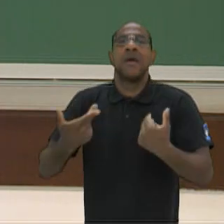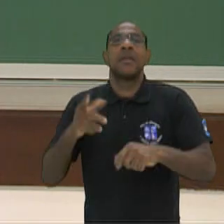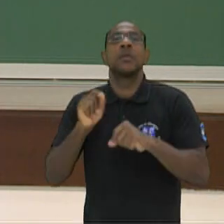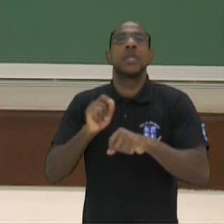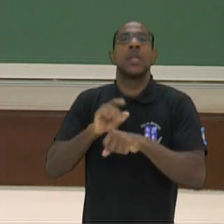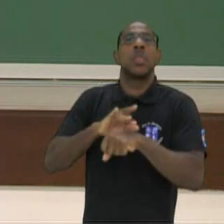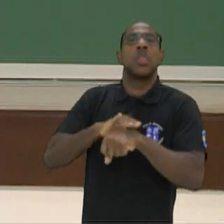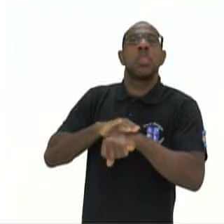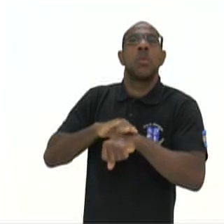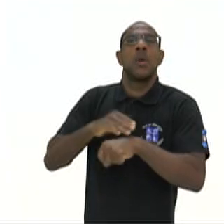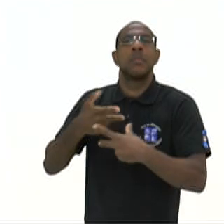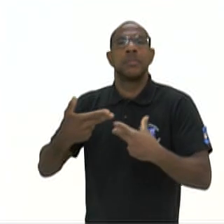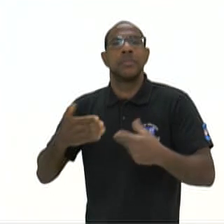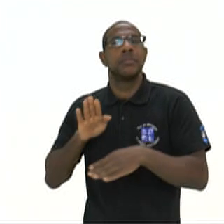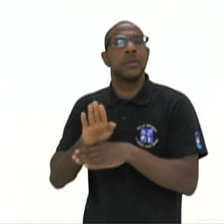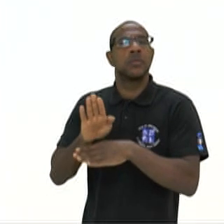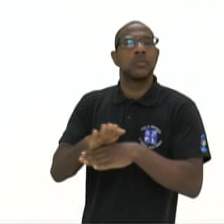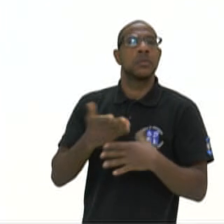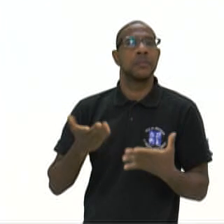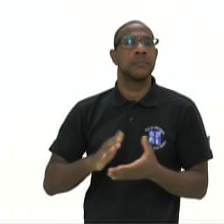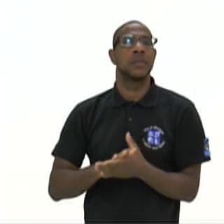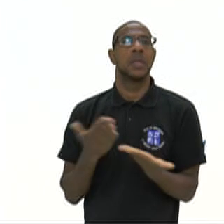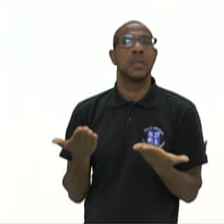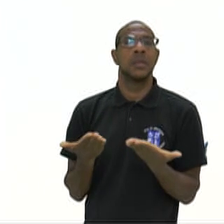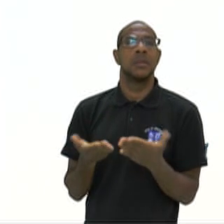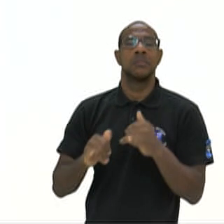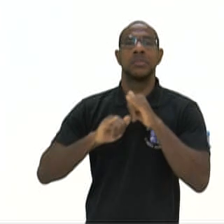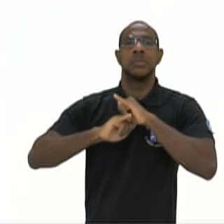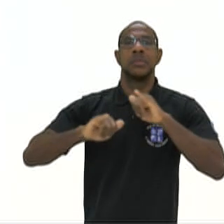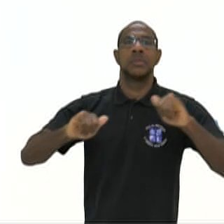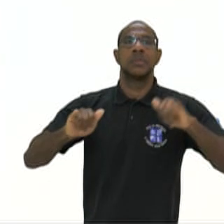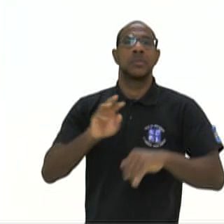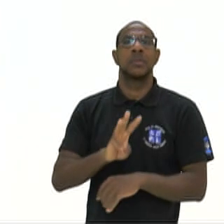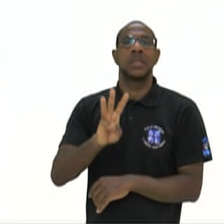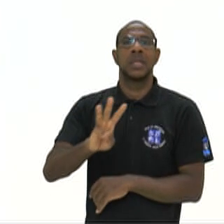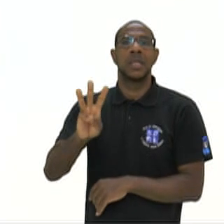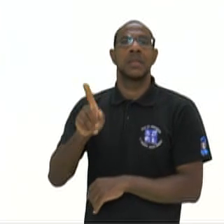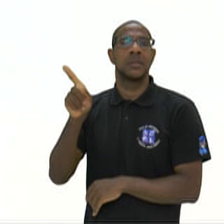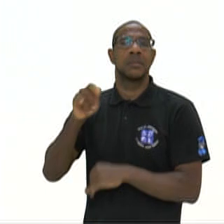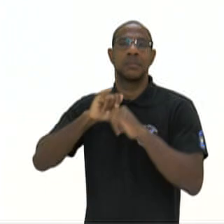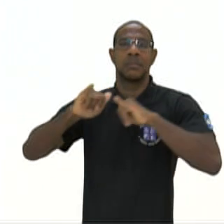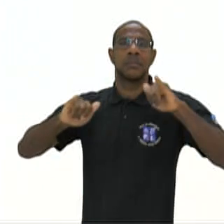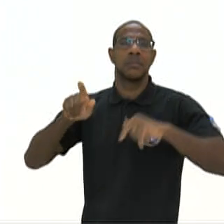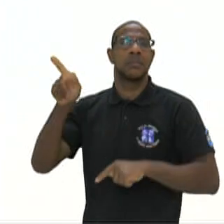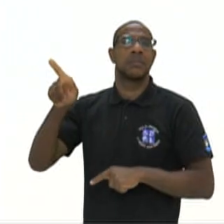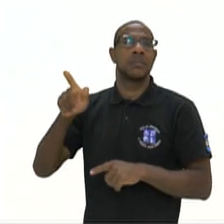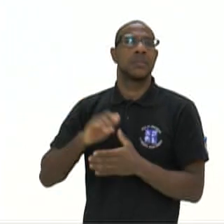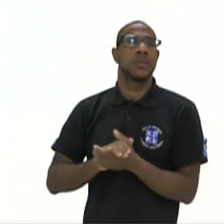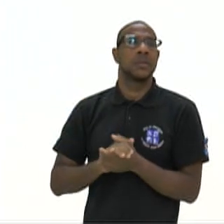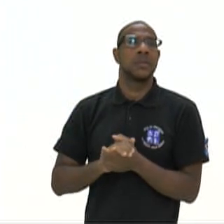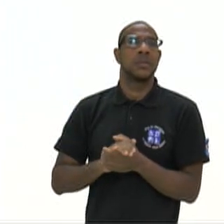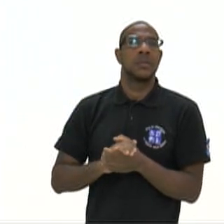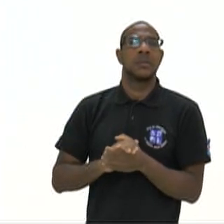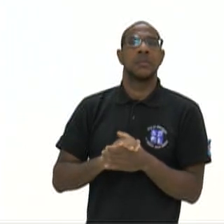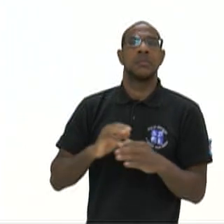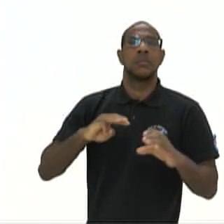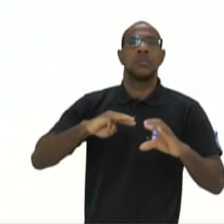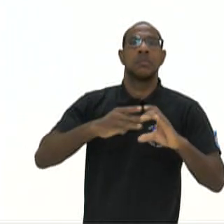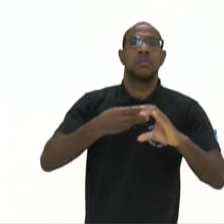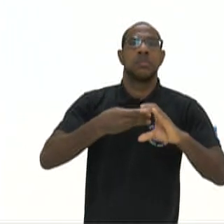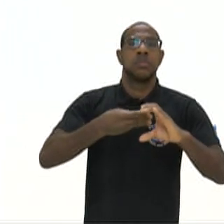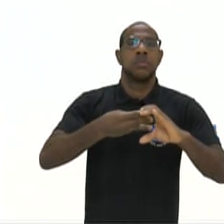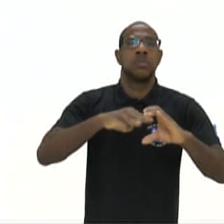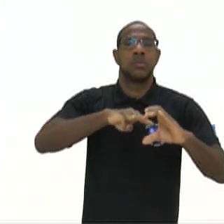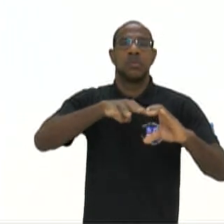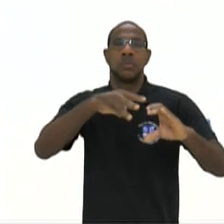lá, gente. Uma matéria que eu trouxe do site Eu País, beleza? Transplante de células-tronco devolve